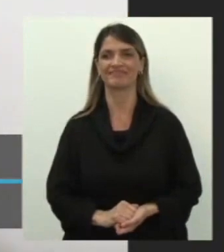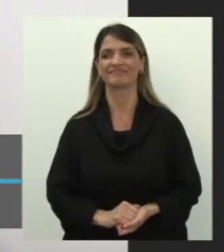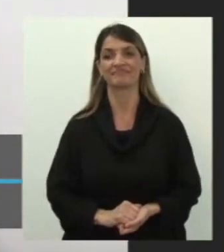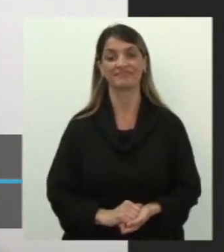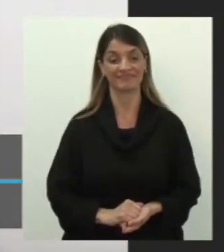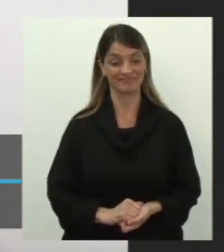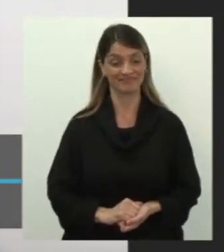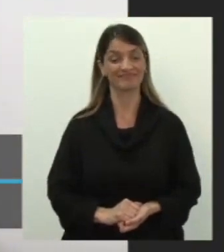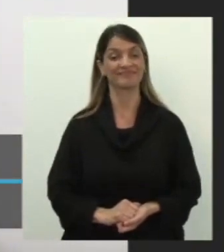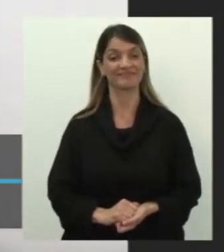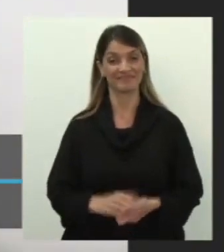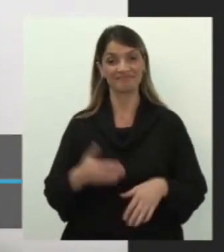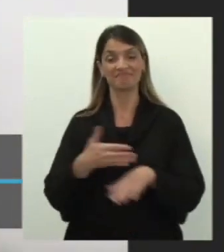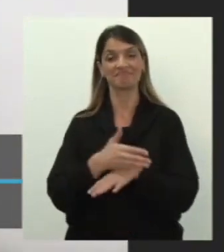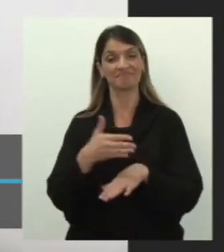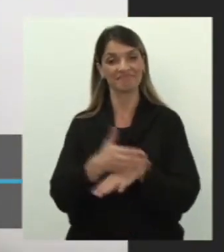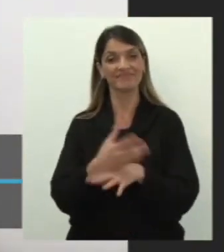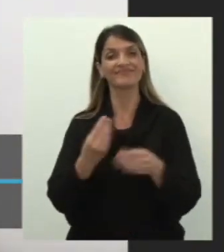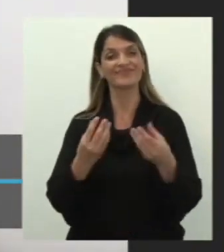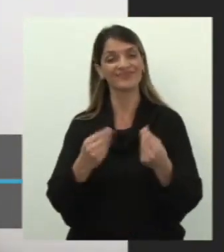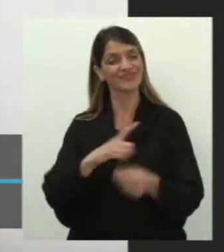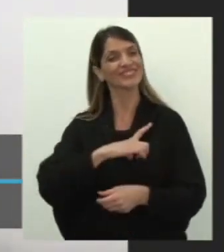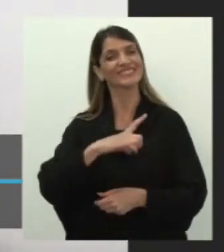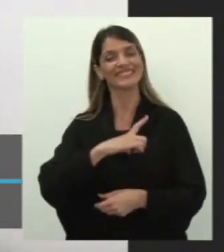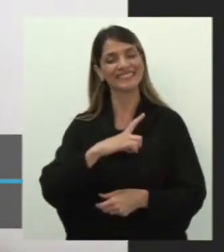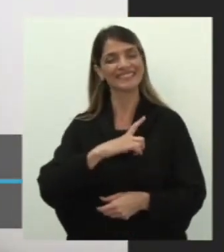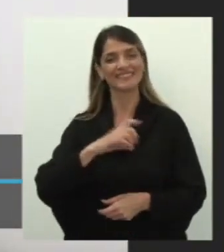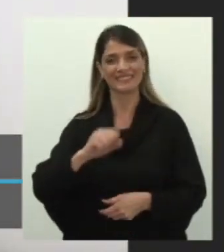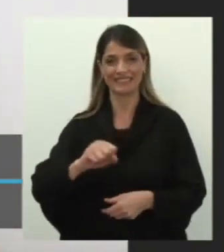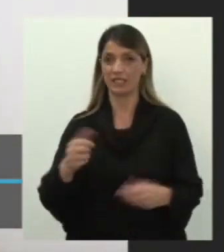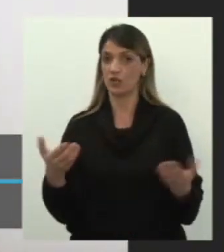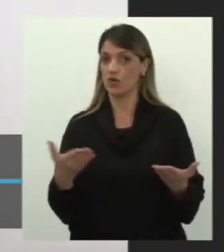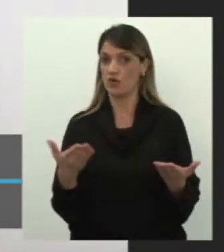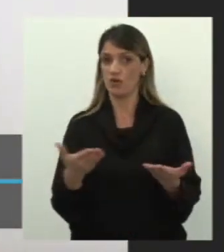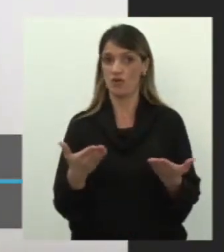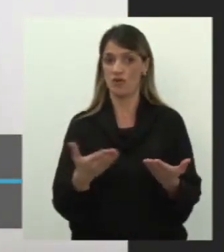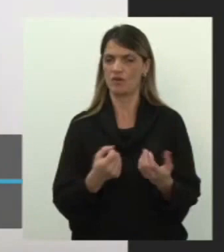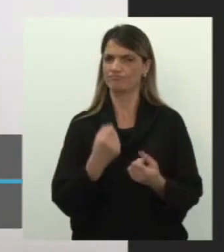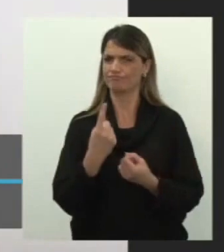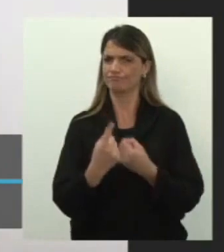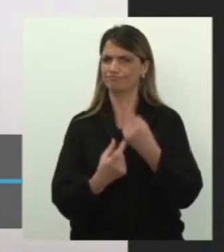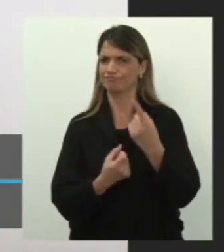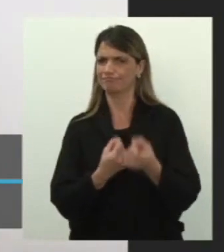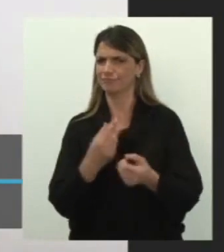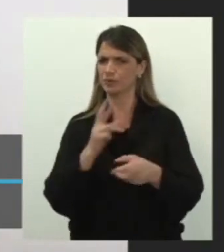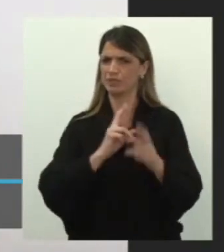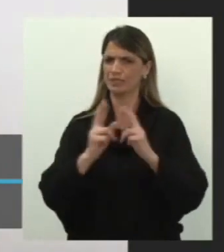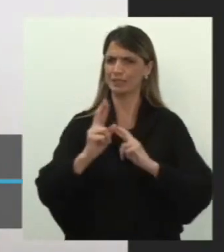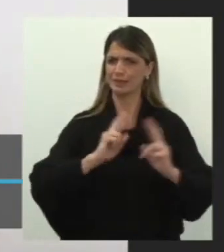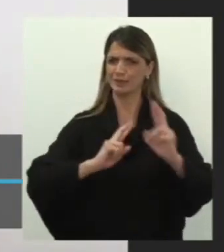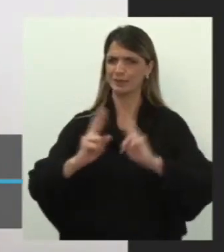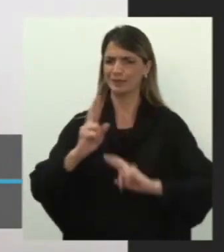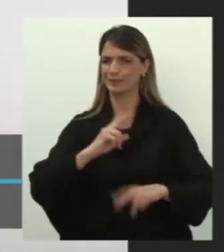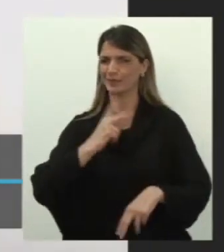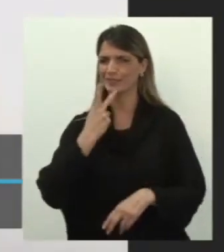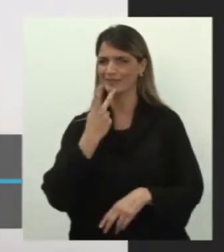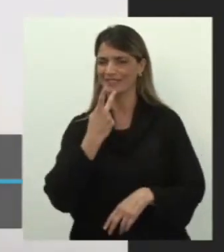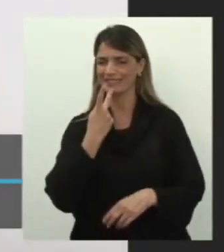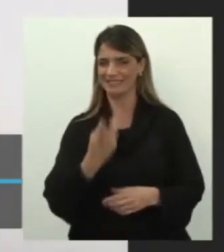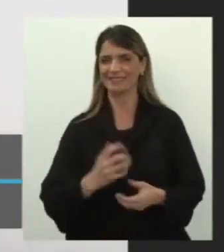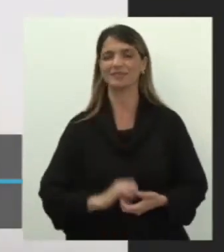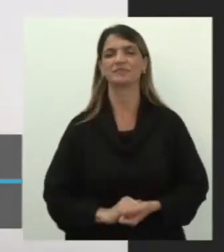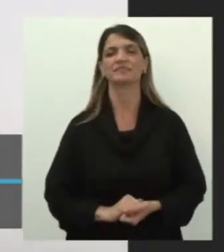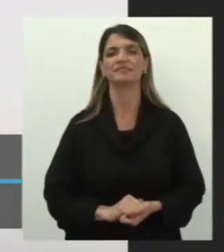Sim, Tati, tivemos bastante participação. E agora nós vamos falar em algumas pontuações que as professoras e os professores